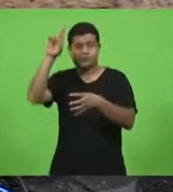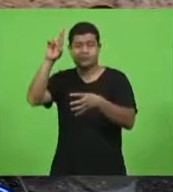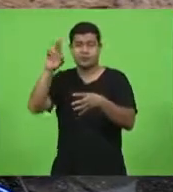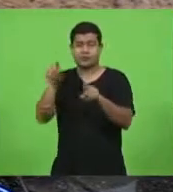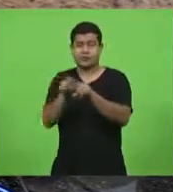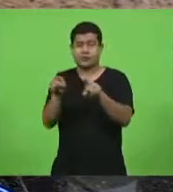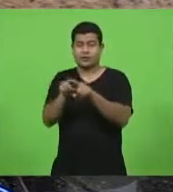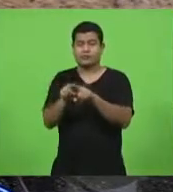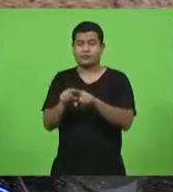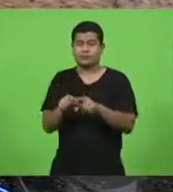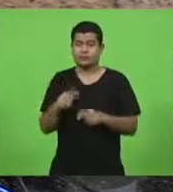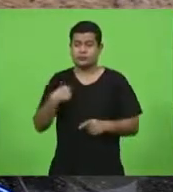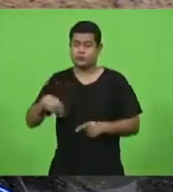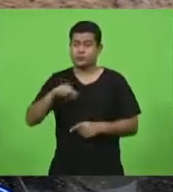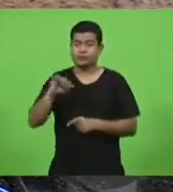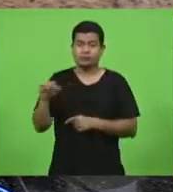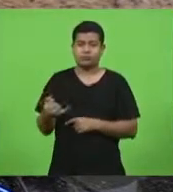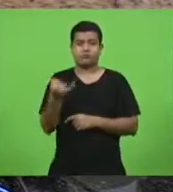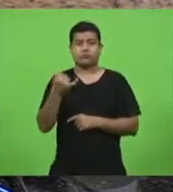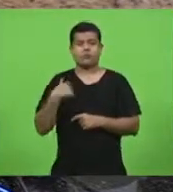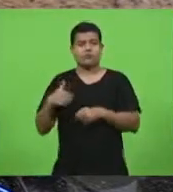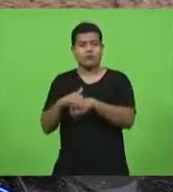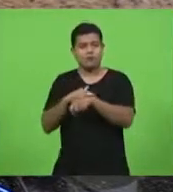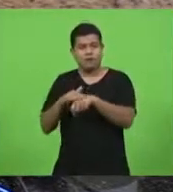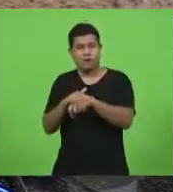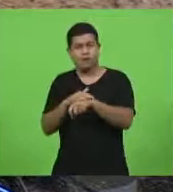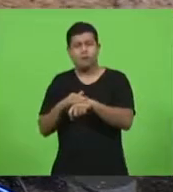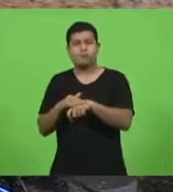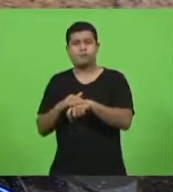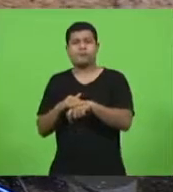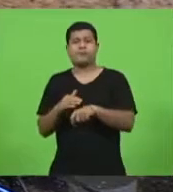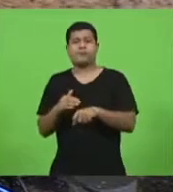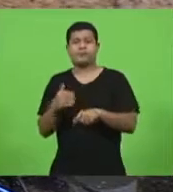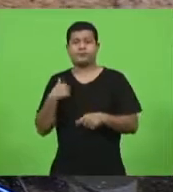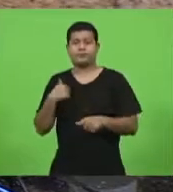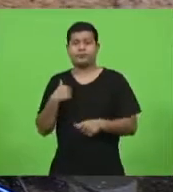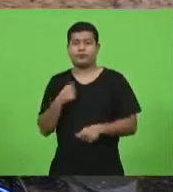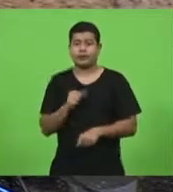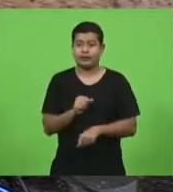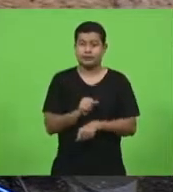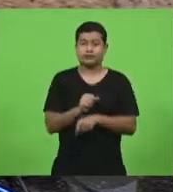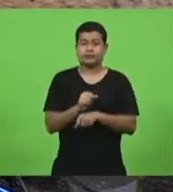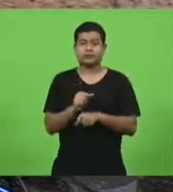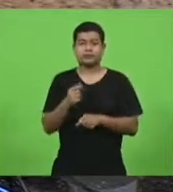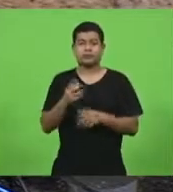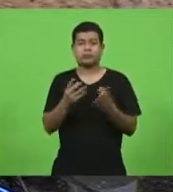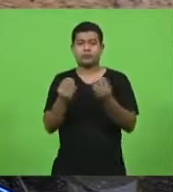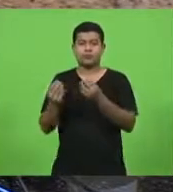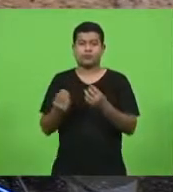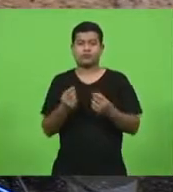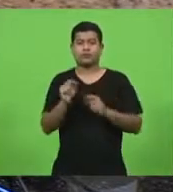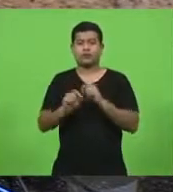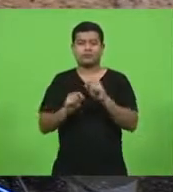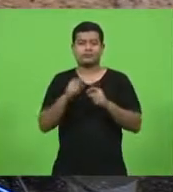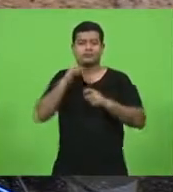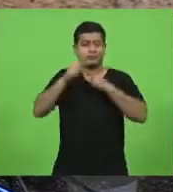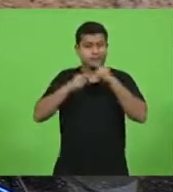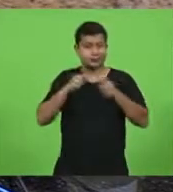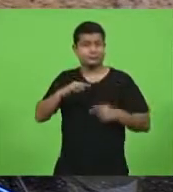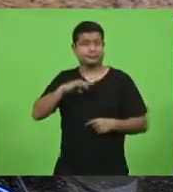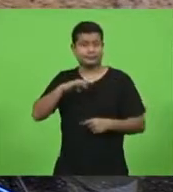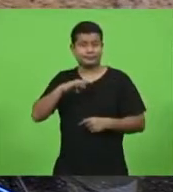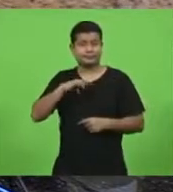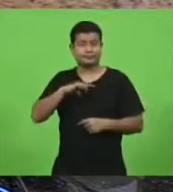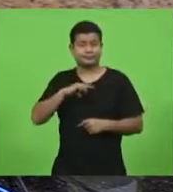que nós tivemos a oportunidade de conversar, ficou suspensa essa dúvida no ar, senhor secretário. Então,